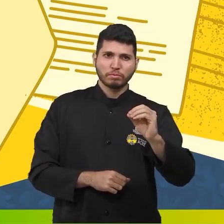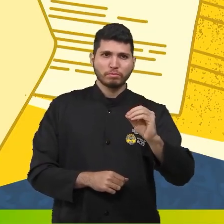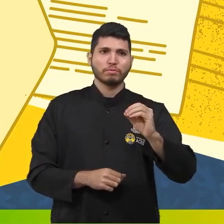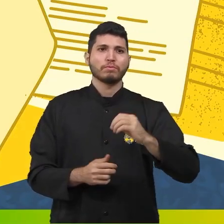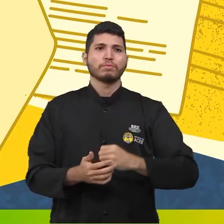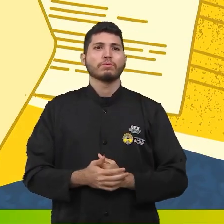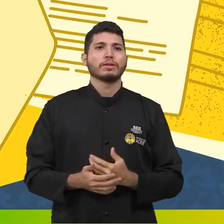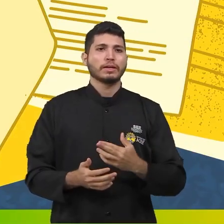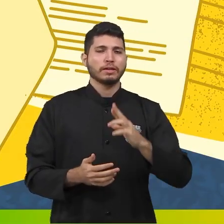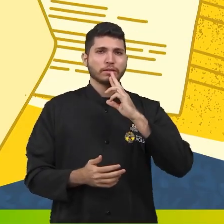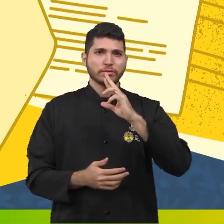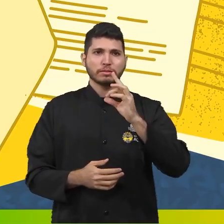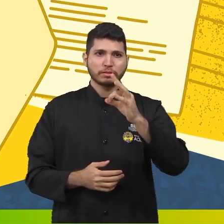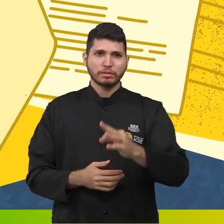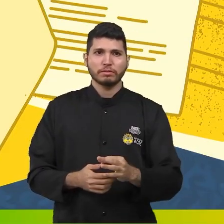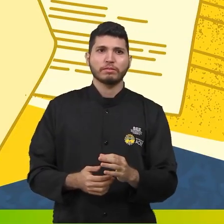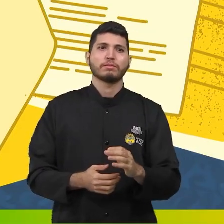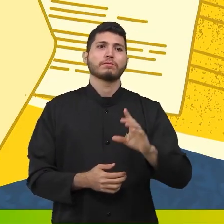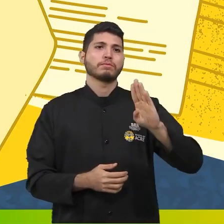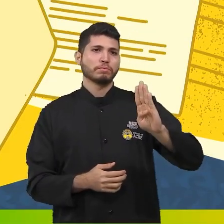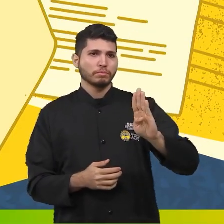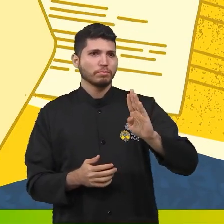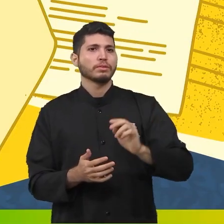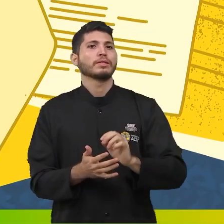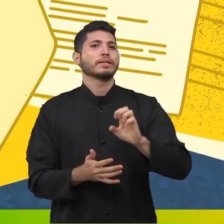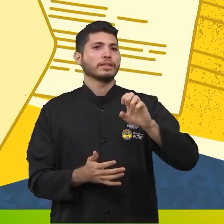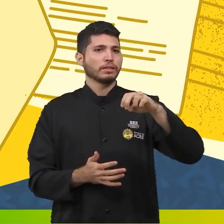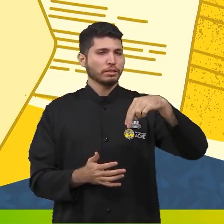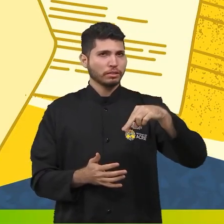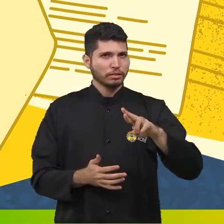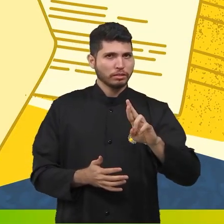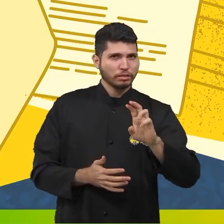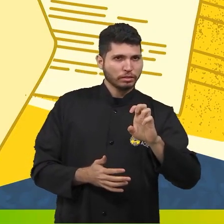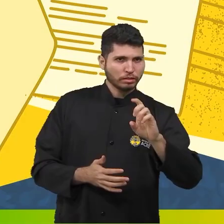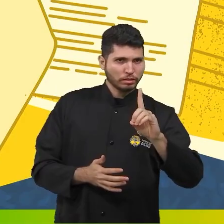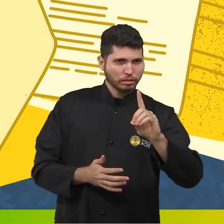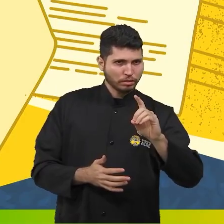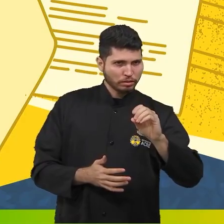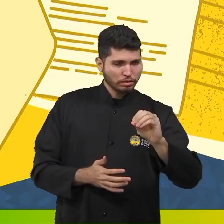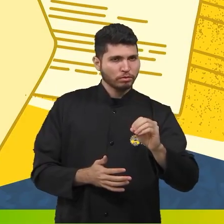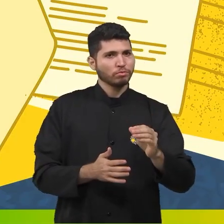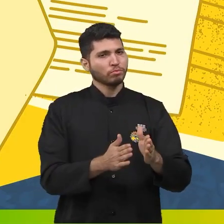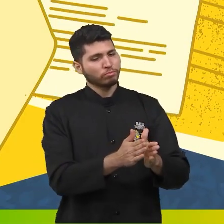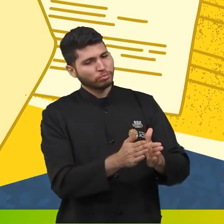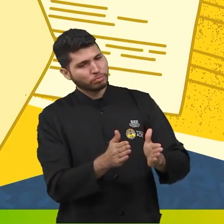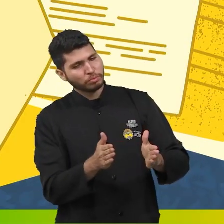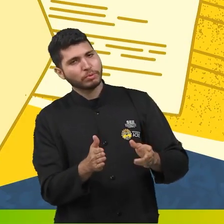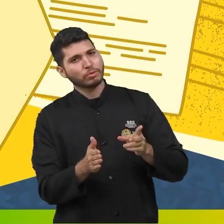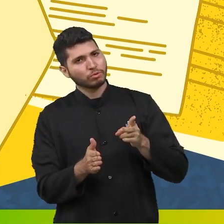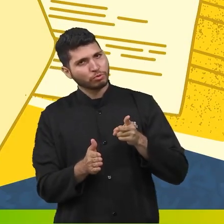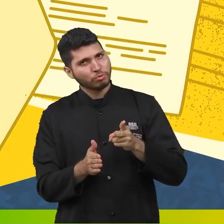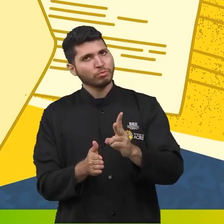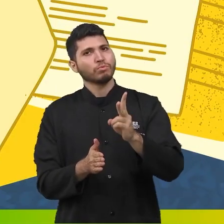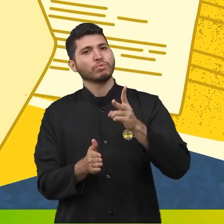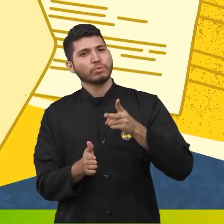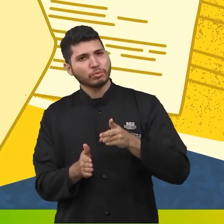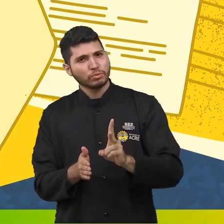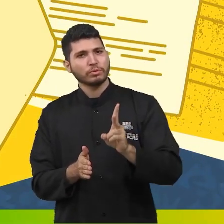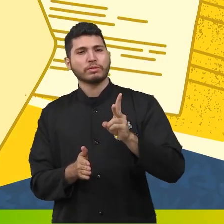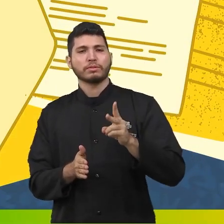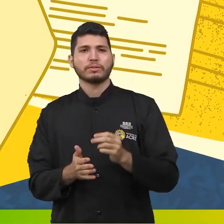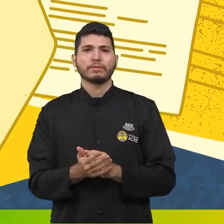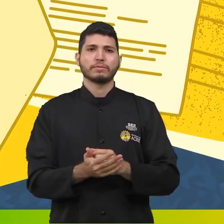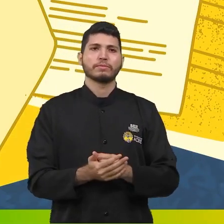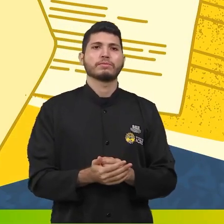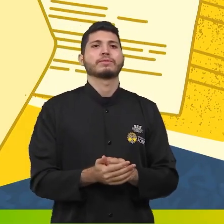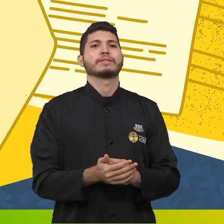letra B. O enredo é contínuo, né? Sempre continua para o próximo capítulo e é exibido